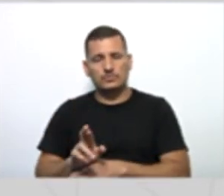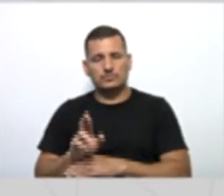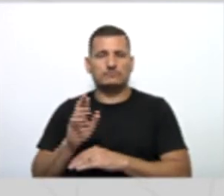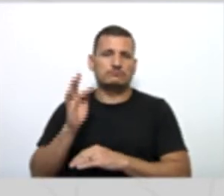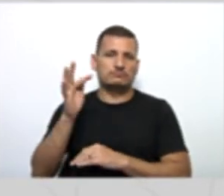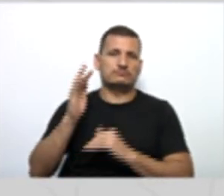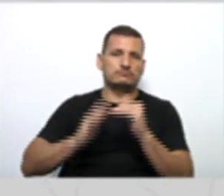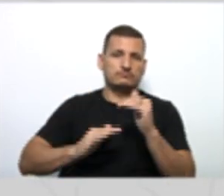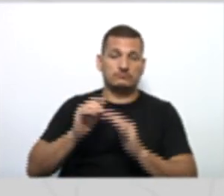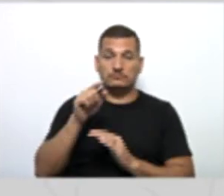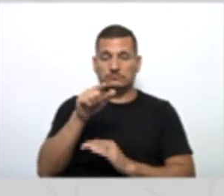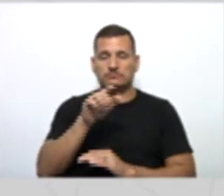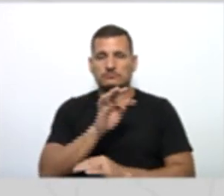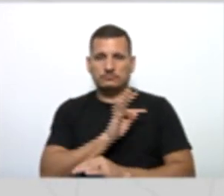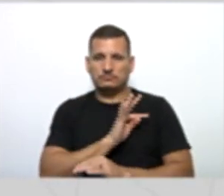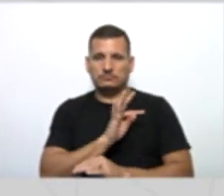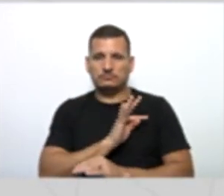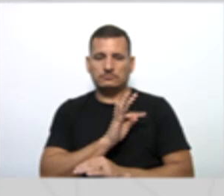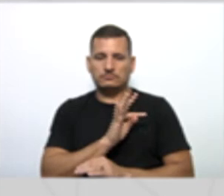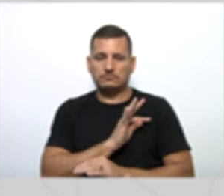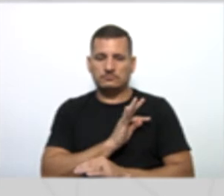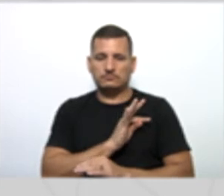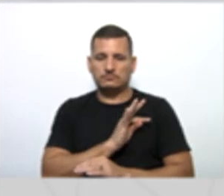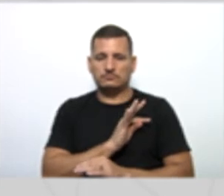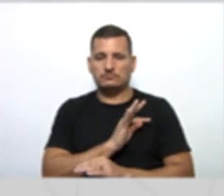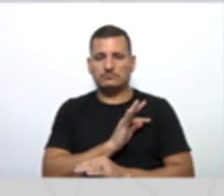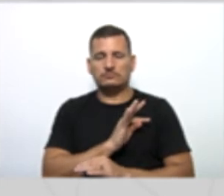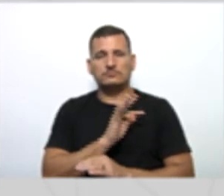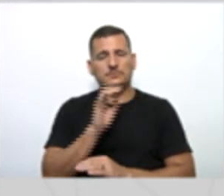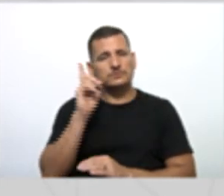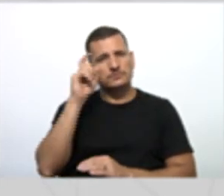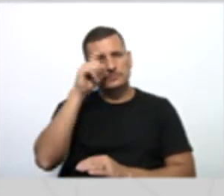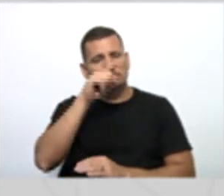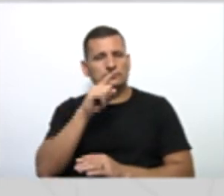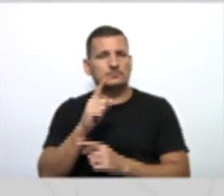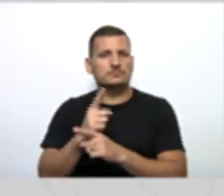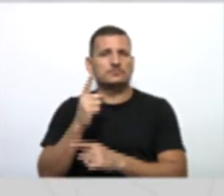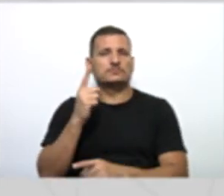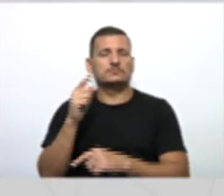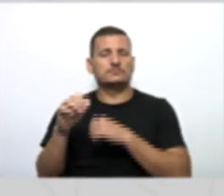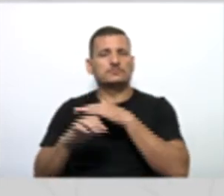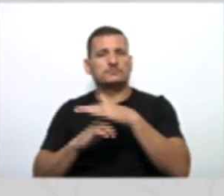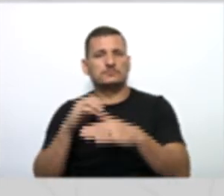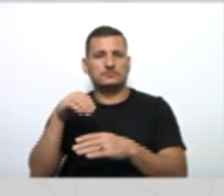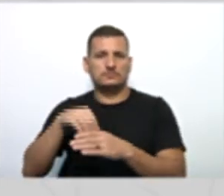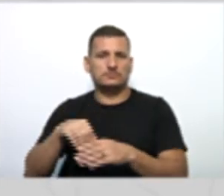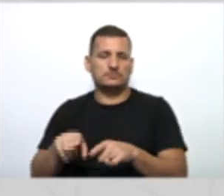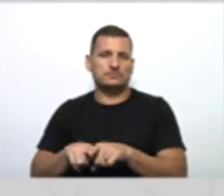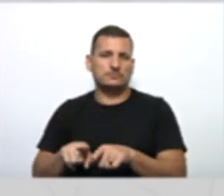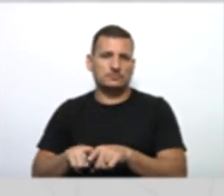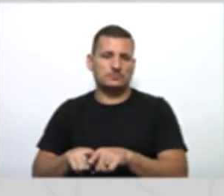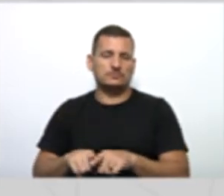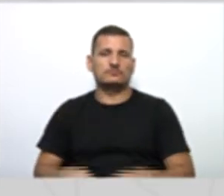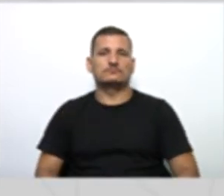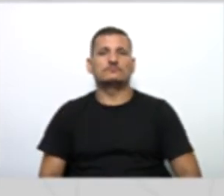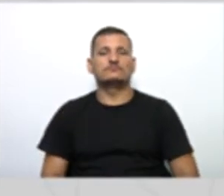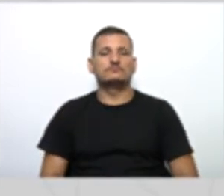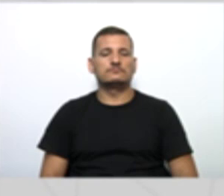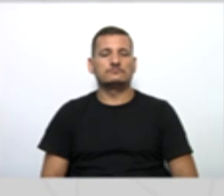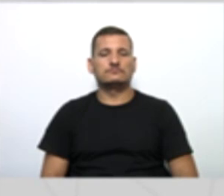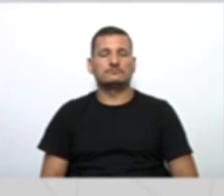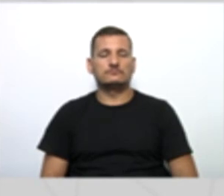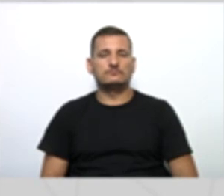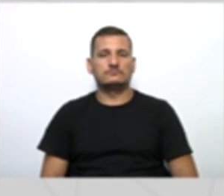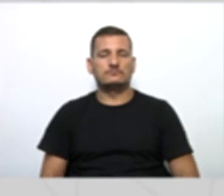você técnico em informática para a internet, e das dificuldades encontradas pela instituição em oferecer um estágio.